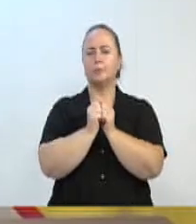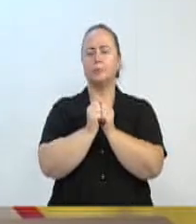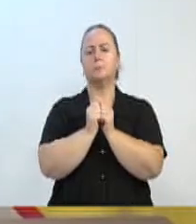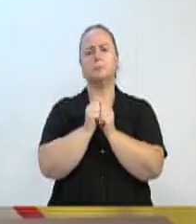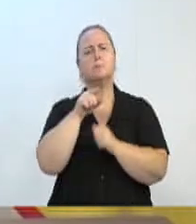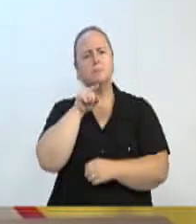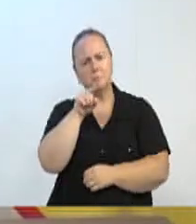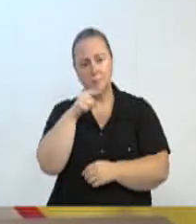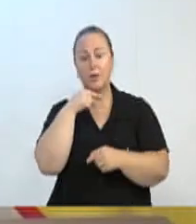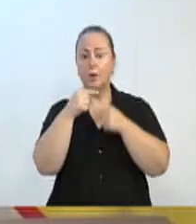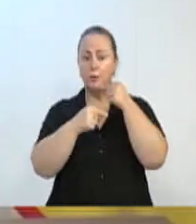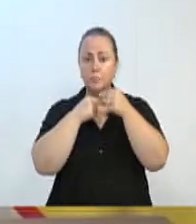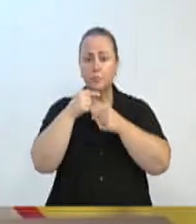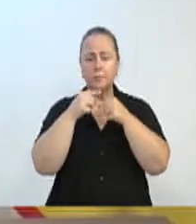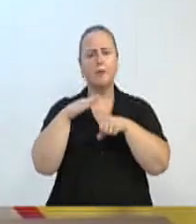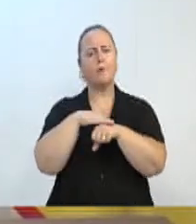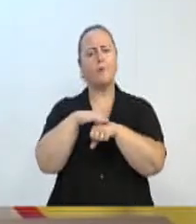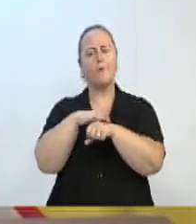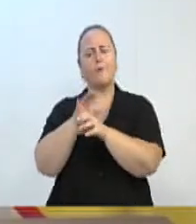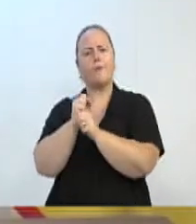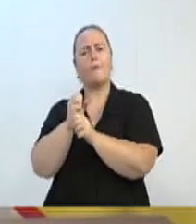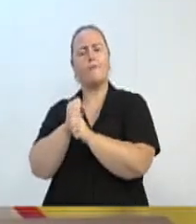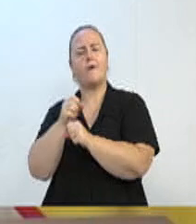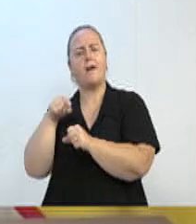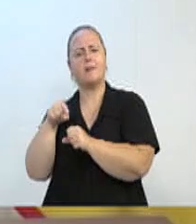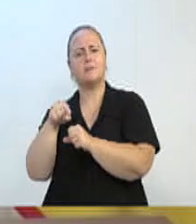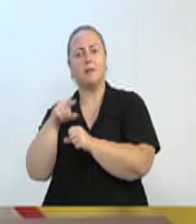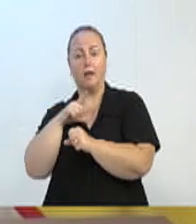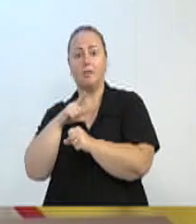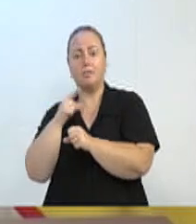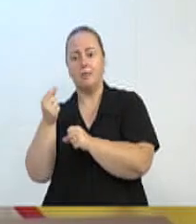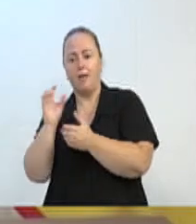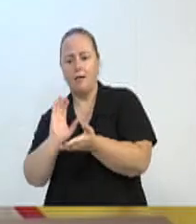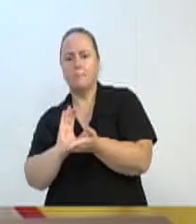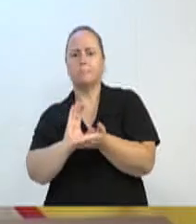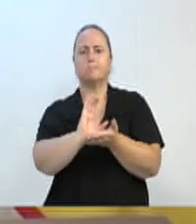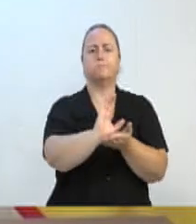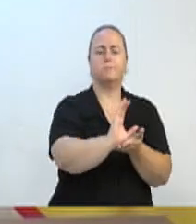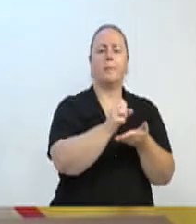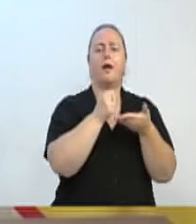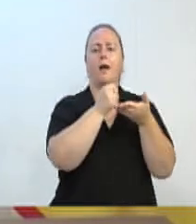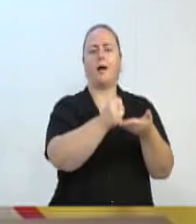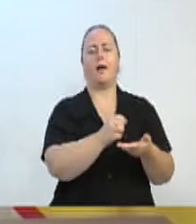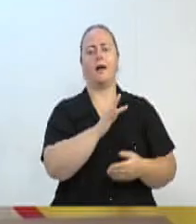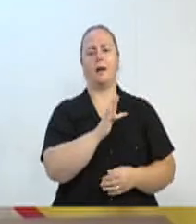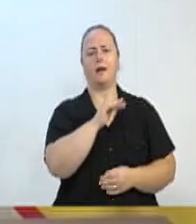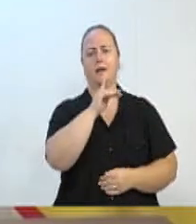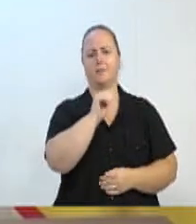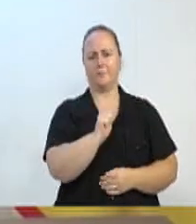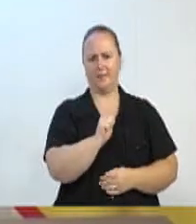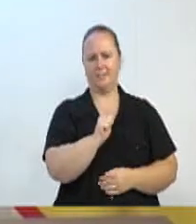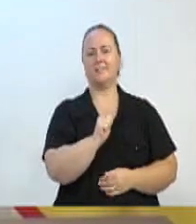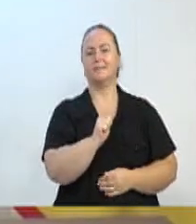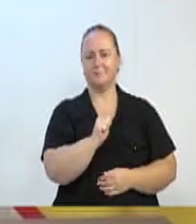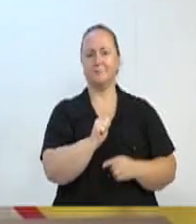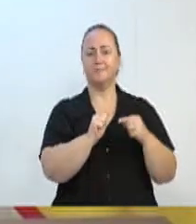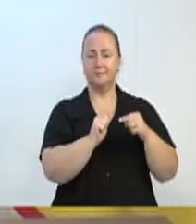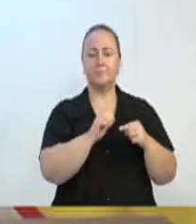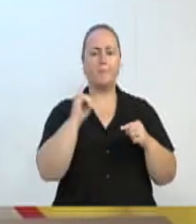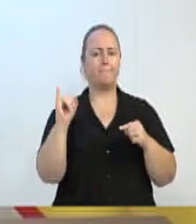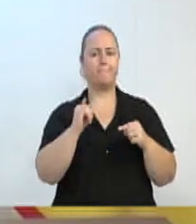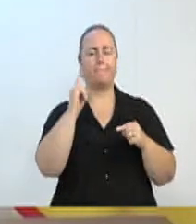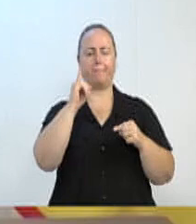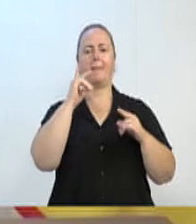Fale com seu contador sobre a possibilidade de fazer essa destinação em relação à questão do fia porque vai ser muito importante para as nossas